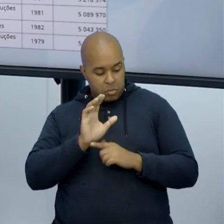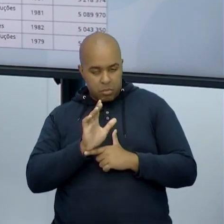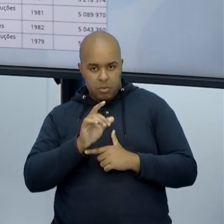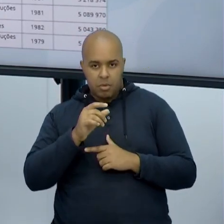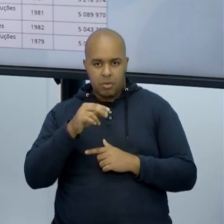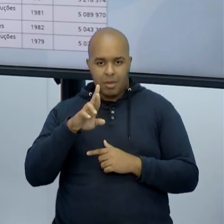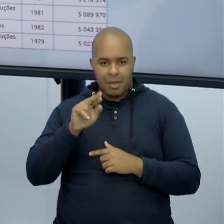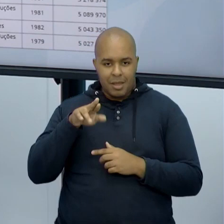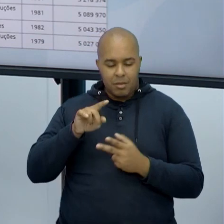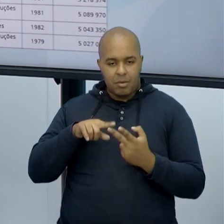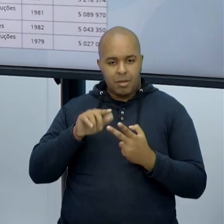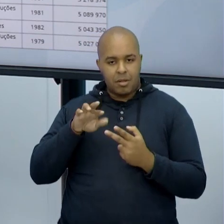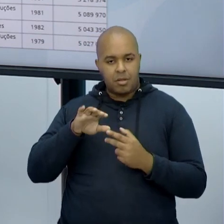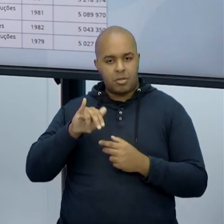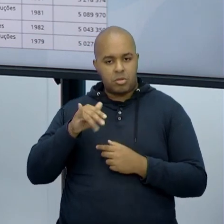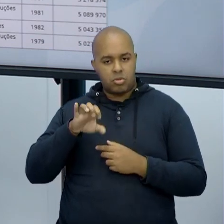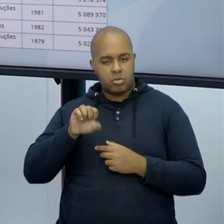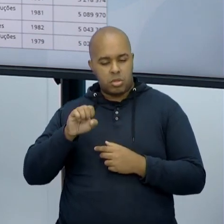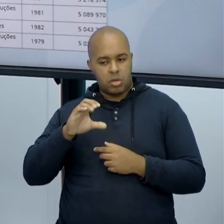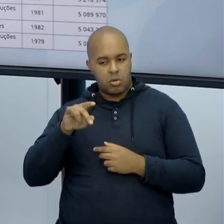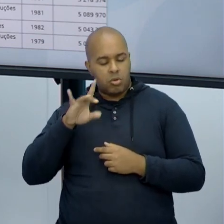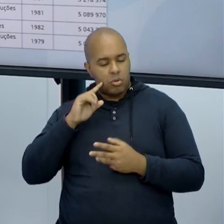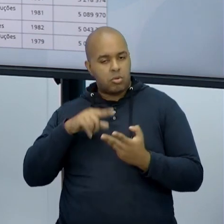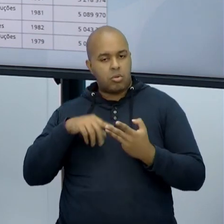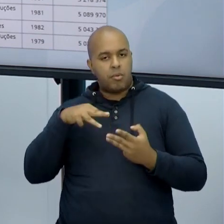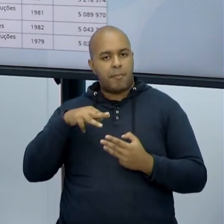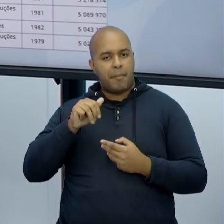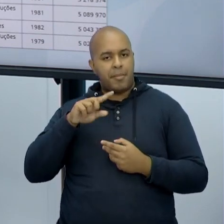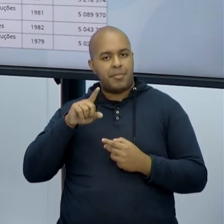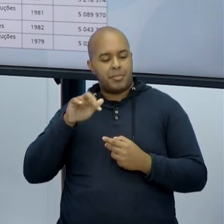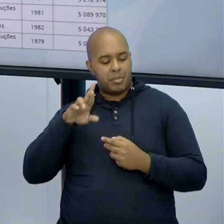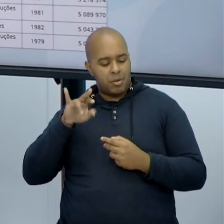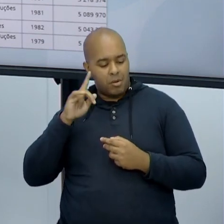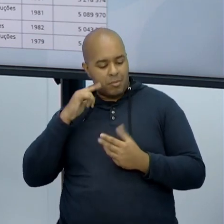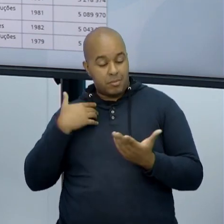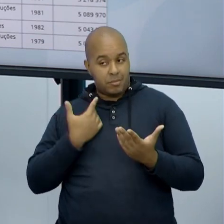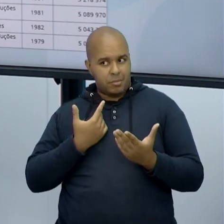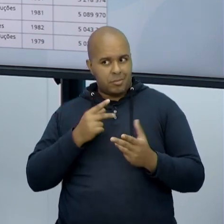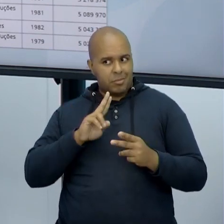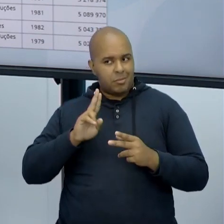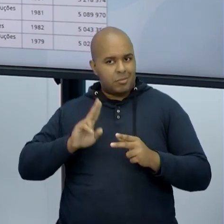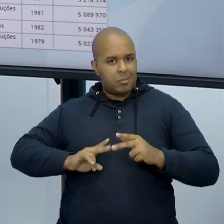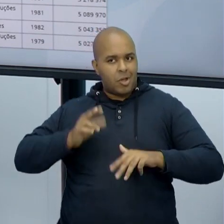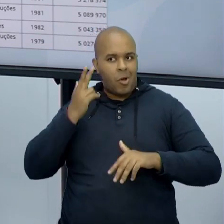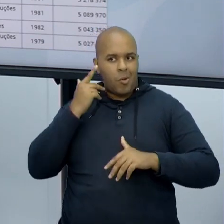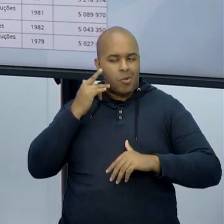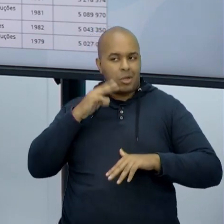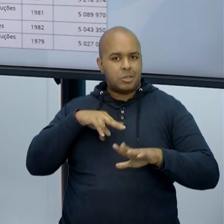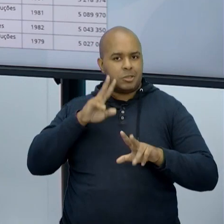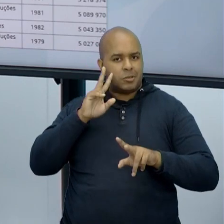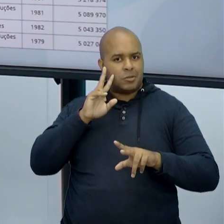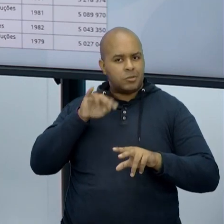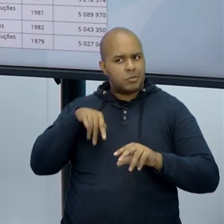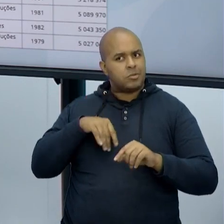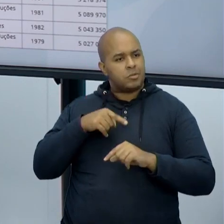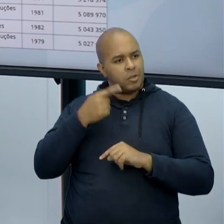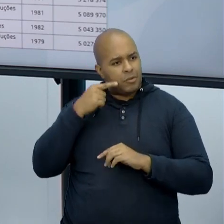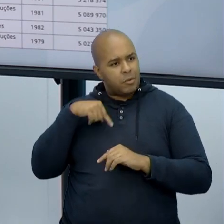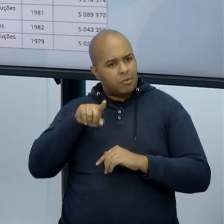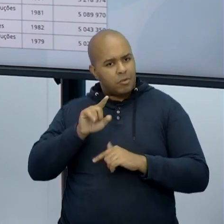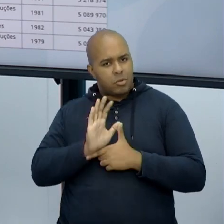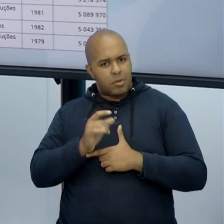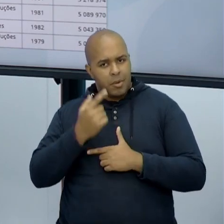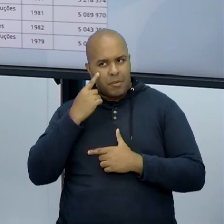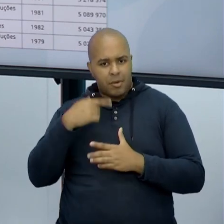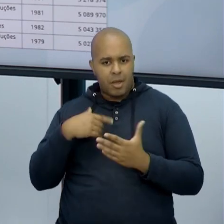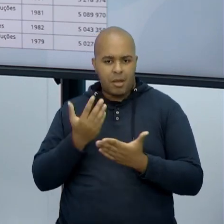Aragão, Mazzaropi, José Mojica Marins. Então, são nomes populares que muita gente foi ao cinema pela primeira vez para